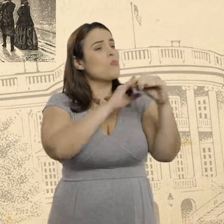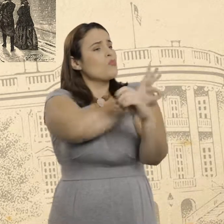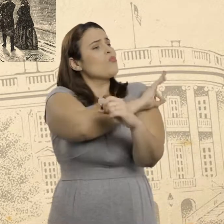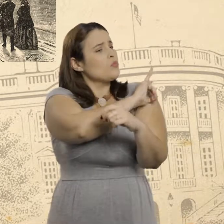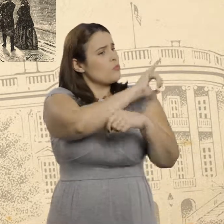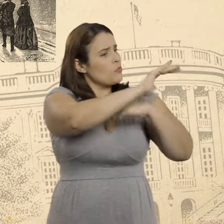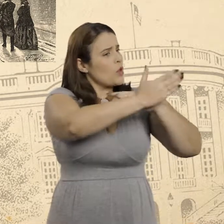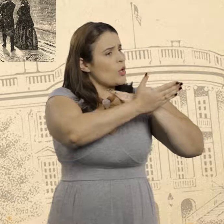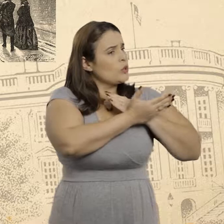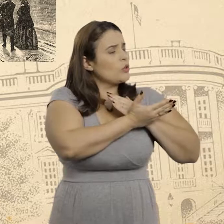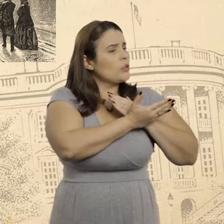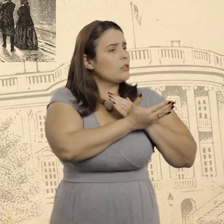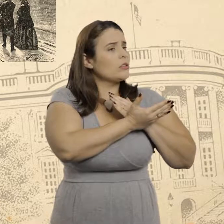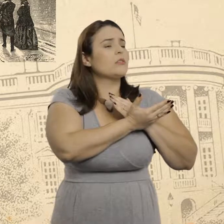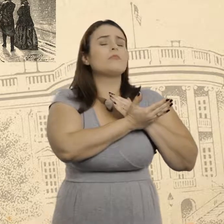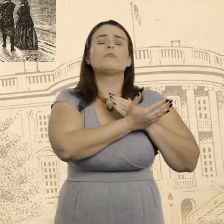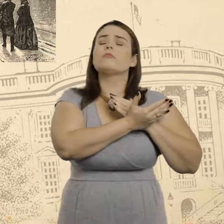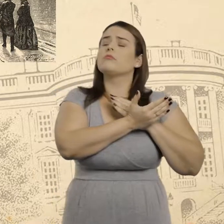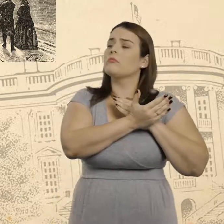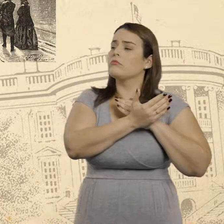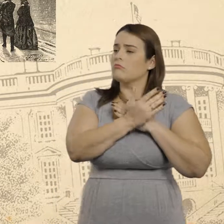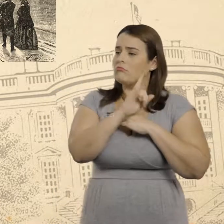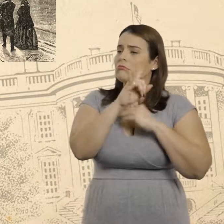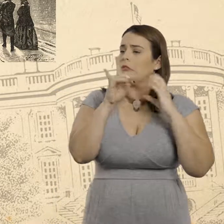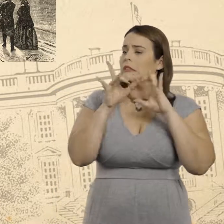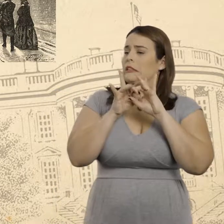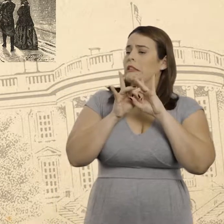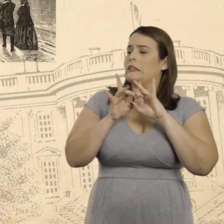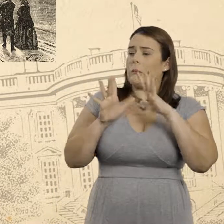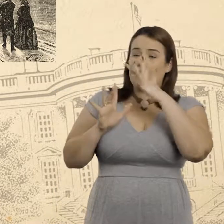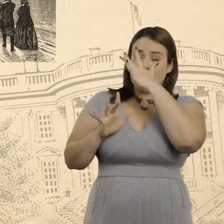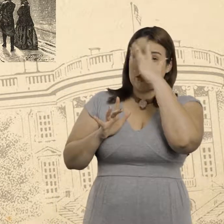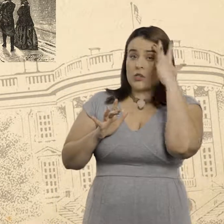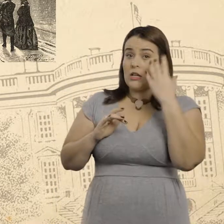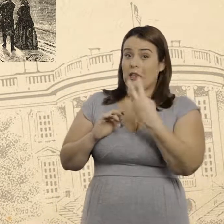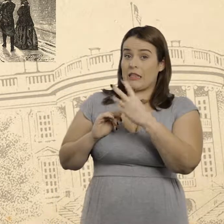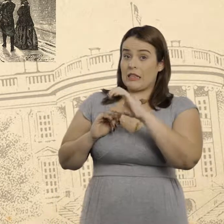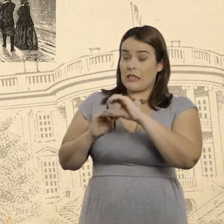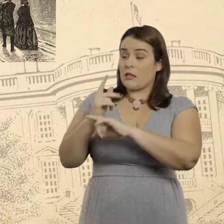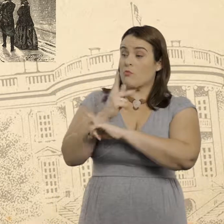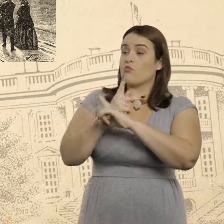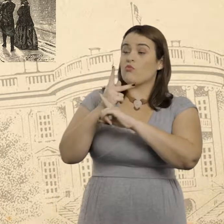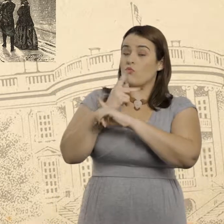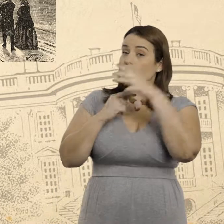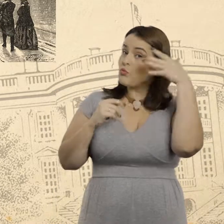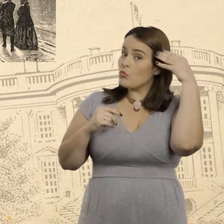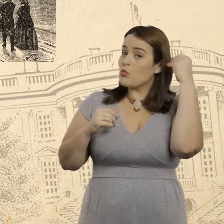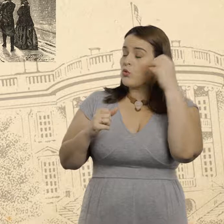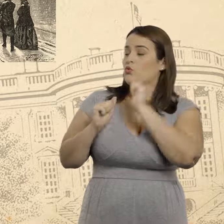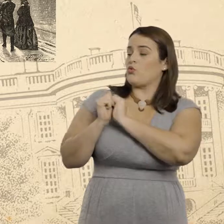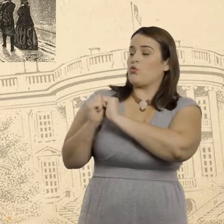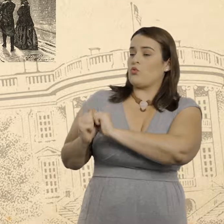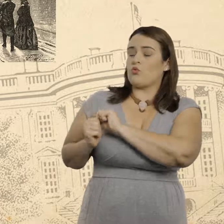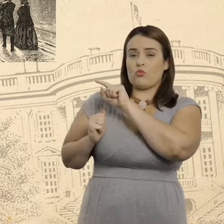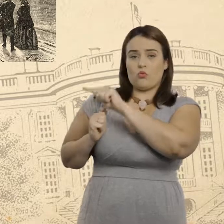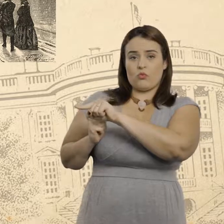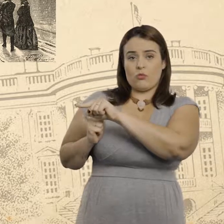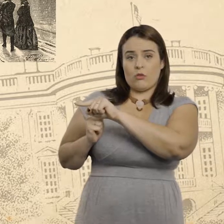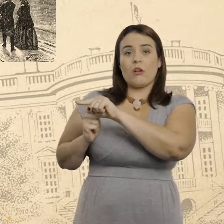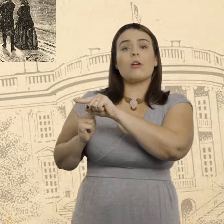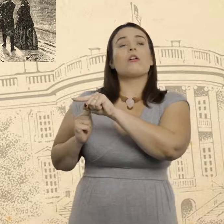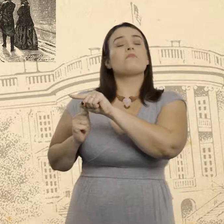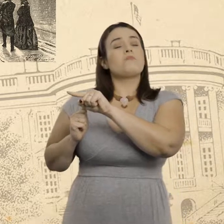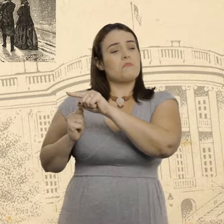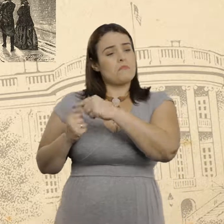ao comandante dos policiais. O comandante liberou 30 soldados para irem procurar Passepartout com o Sr.